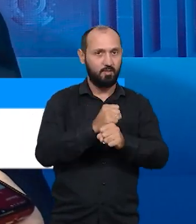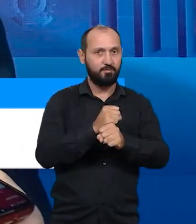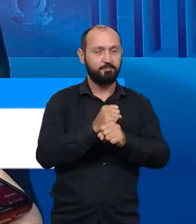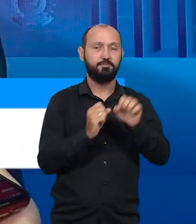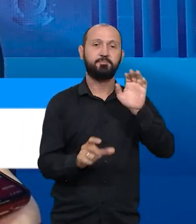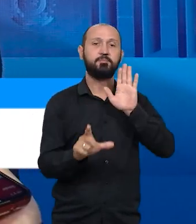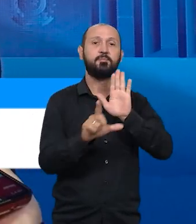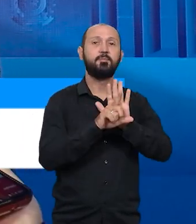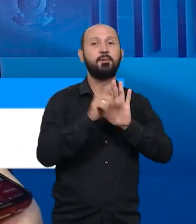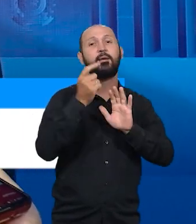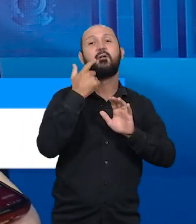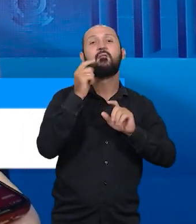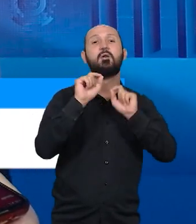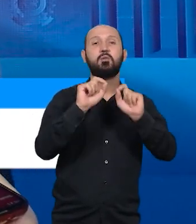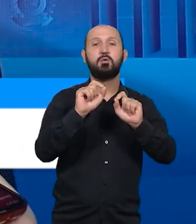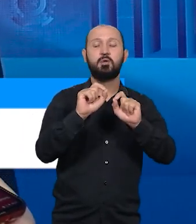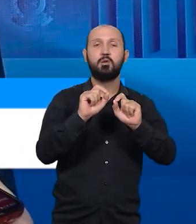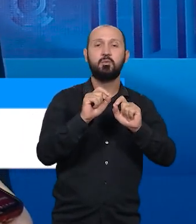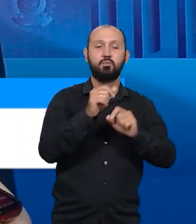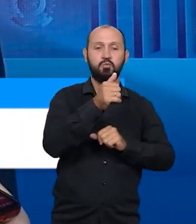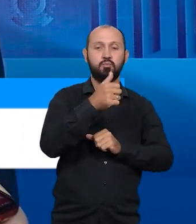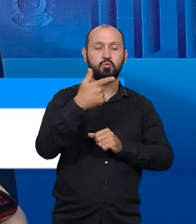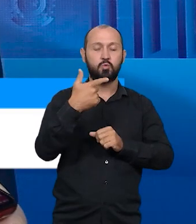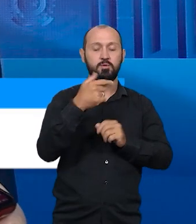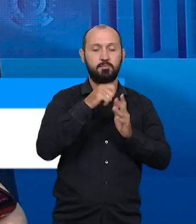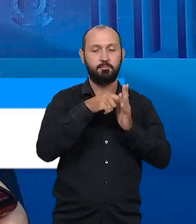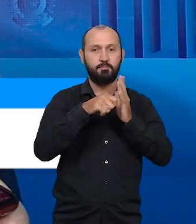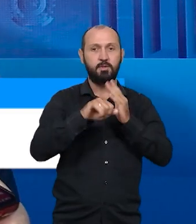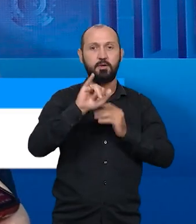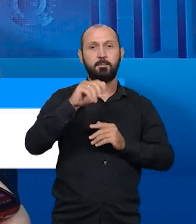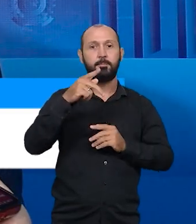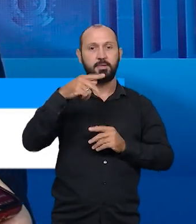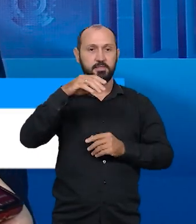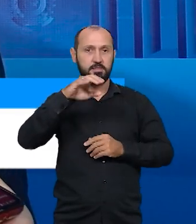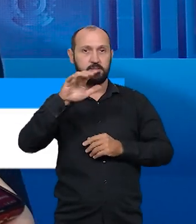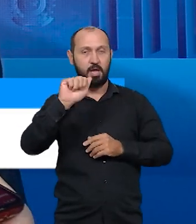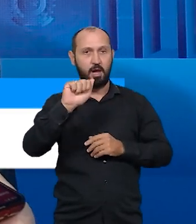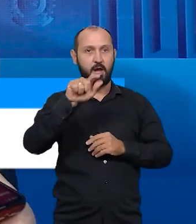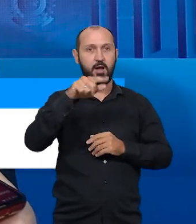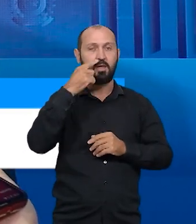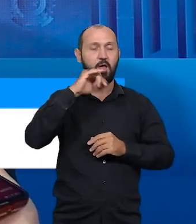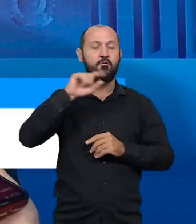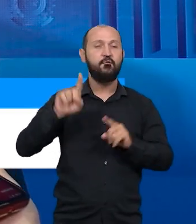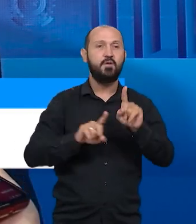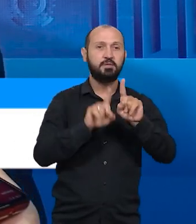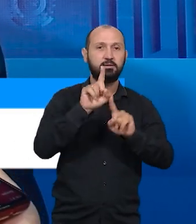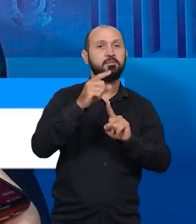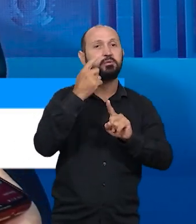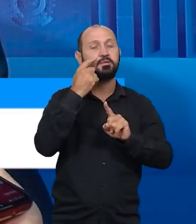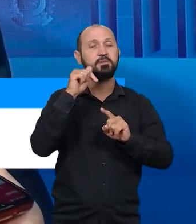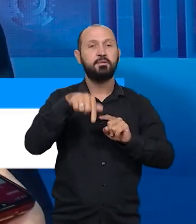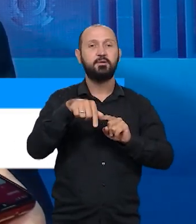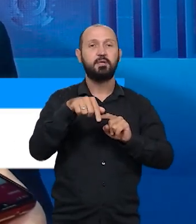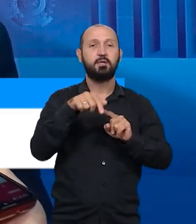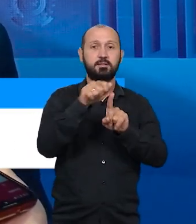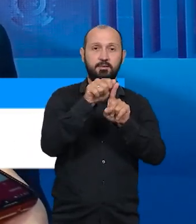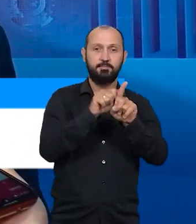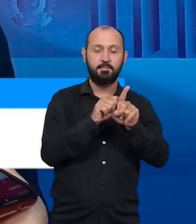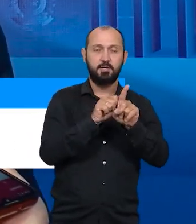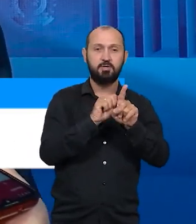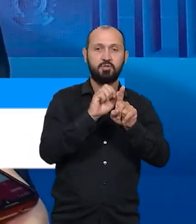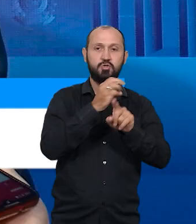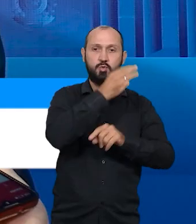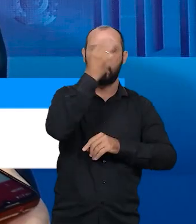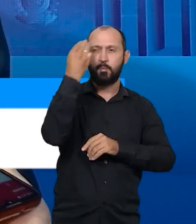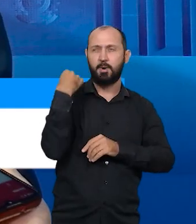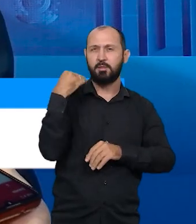a lei determina que você pega os últimos 12 meses o IPCA que seria a inflação Se você pegar neste mês